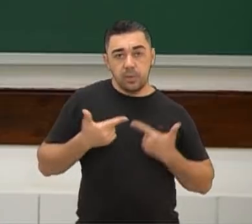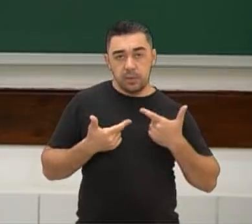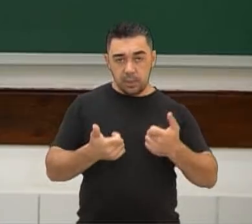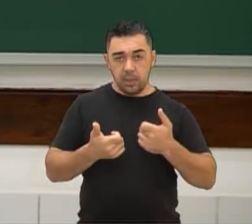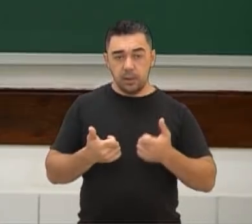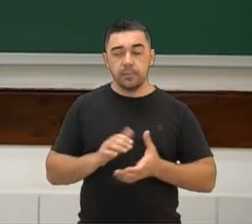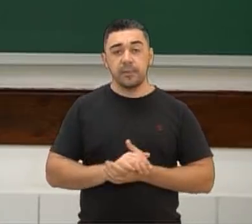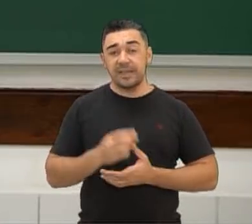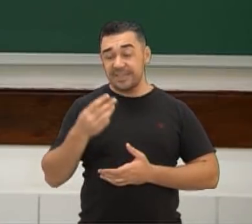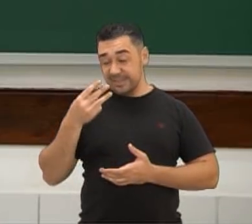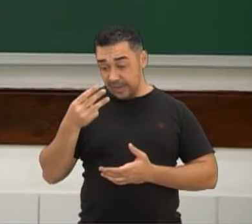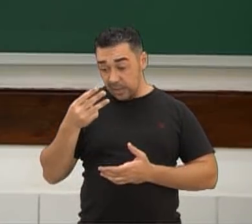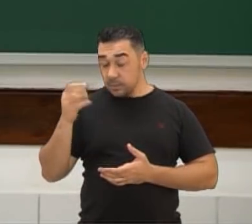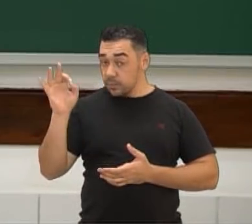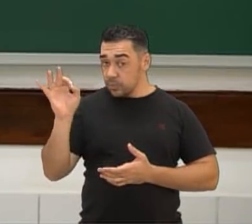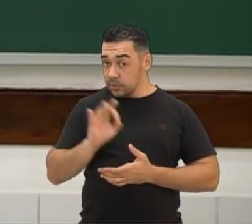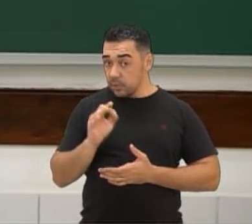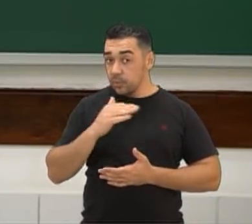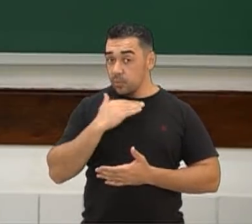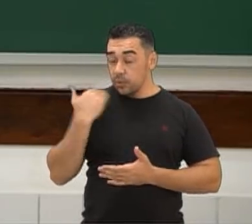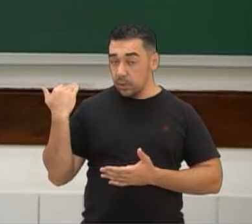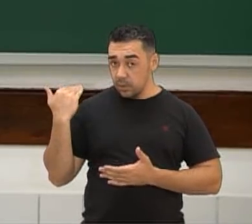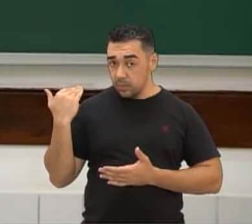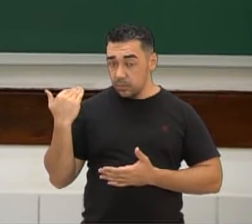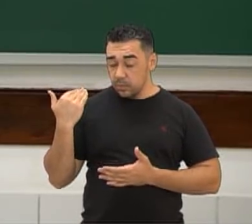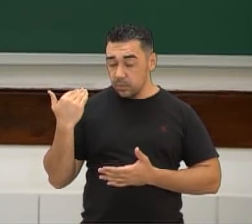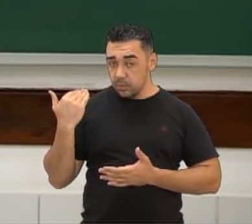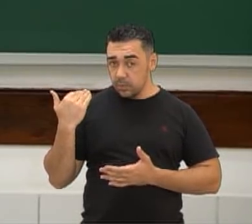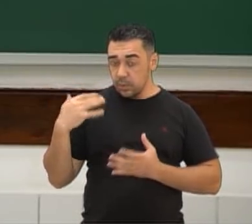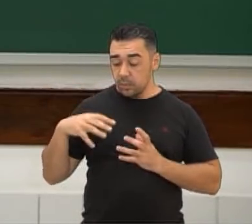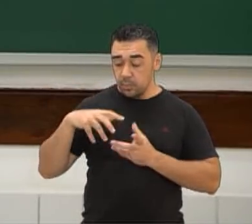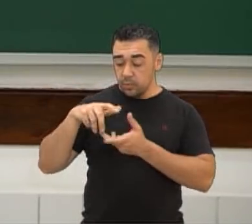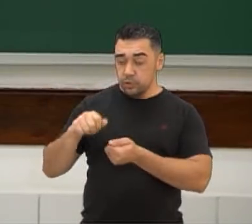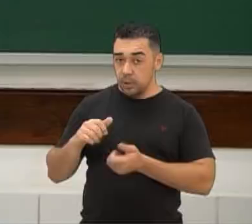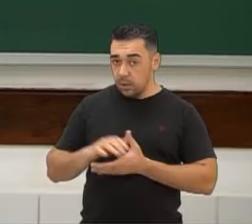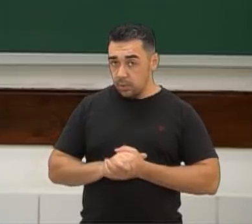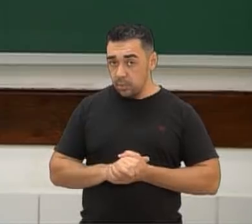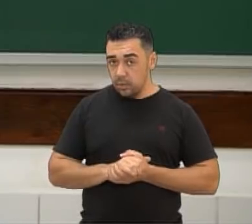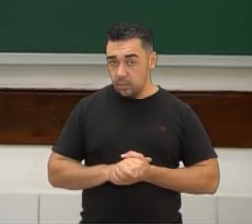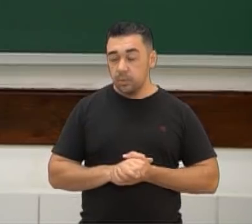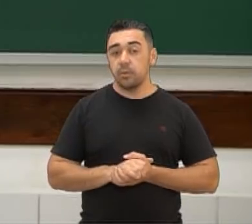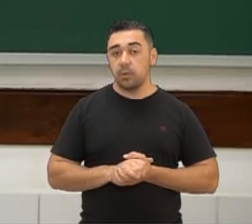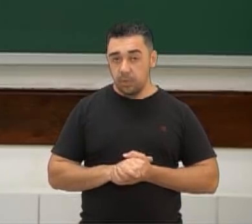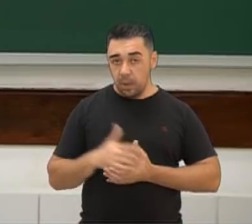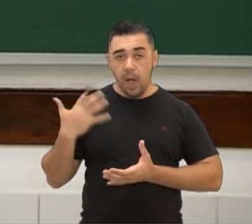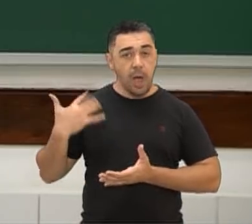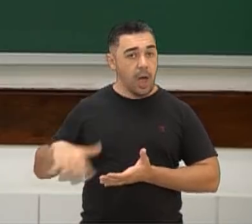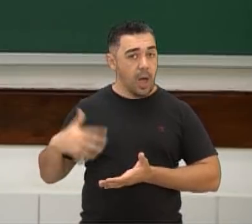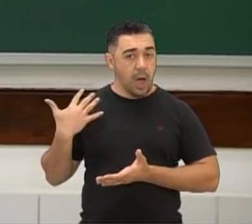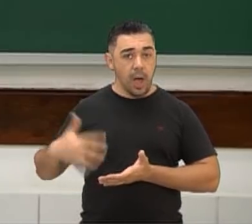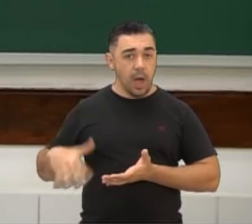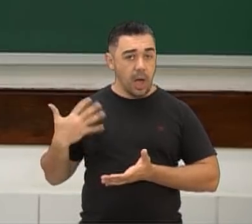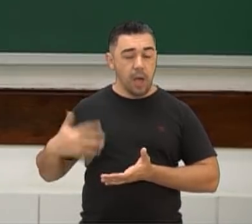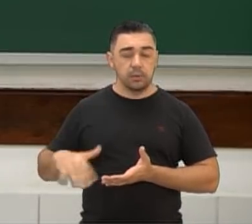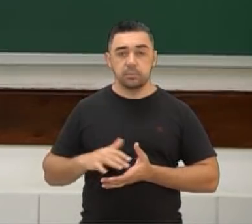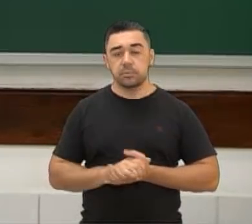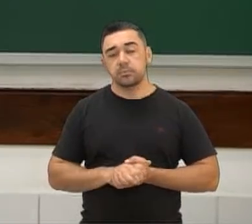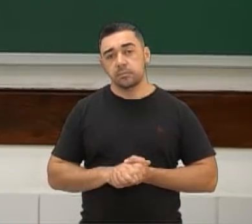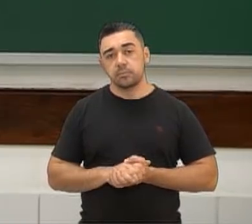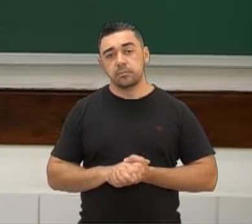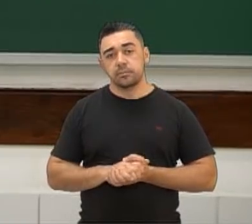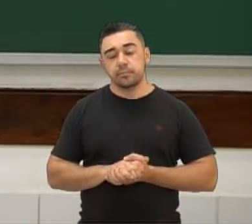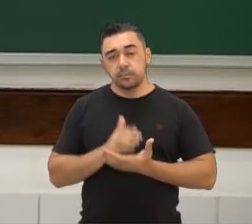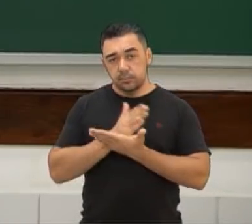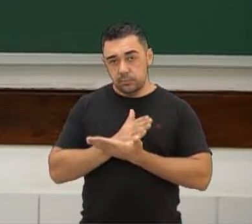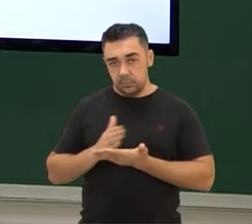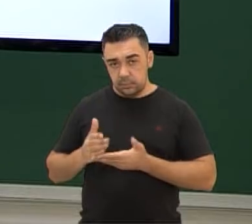Mundial. 3% da população mundial morreu nessa guerra. Um número assustador. O